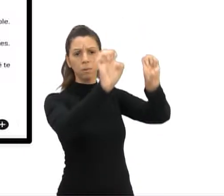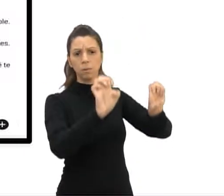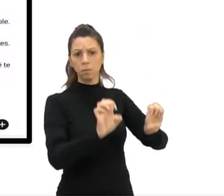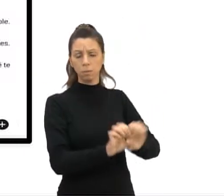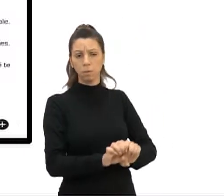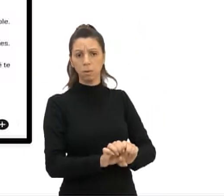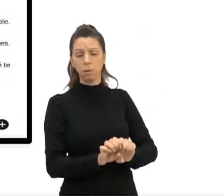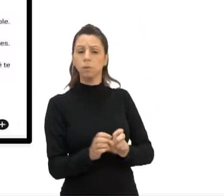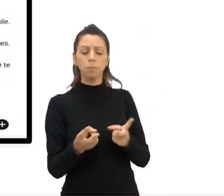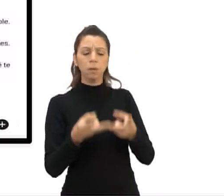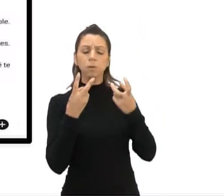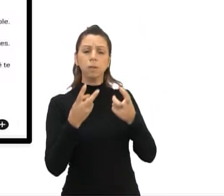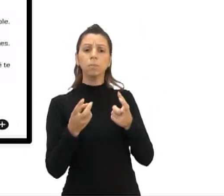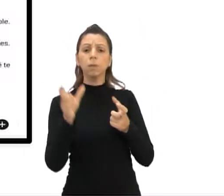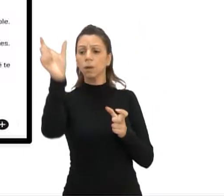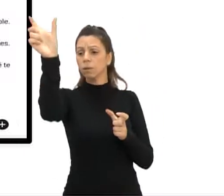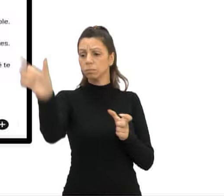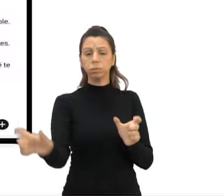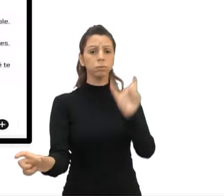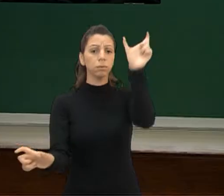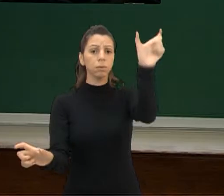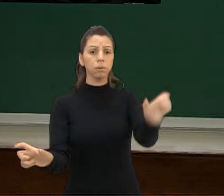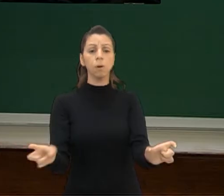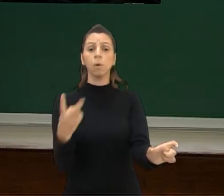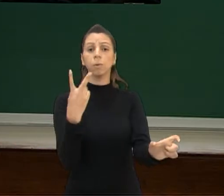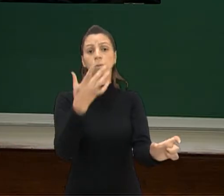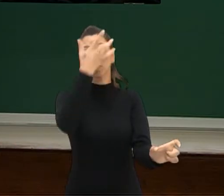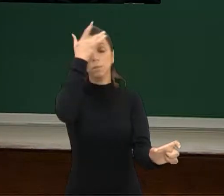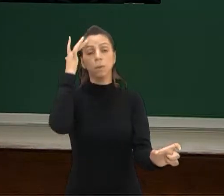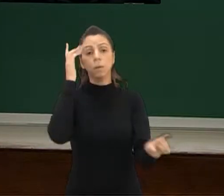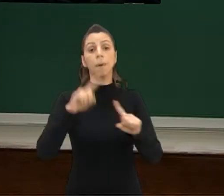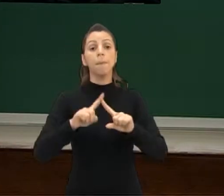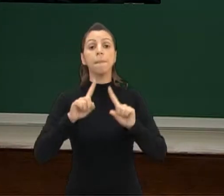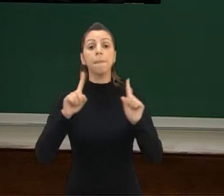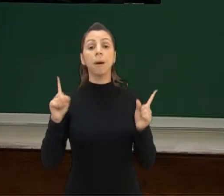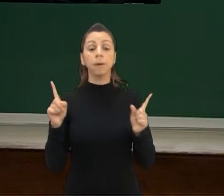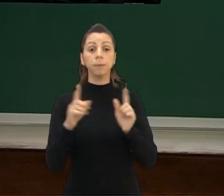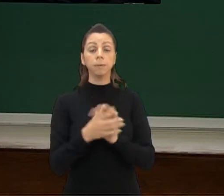duas pessoas que conversam. Mas